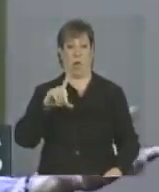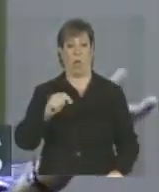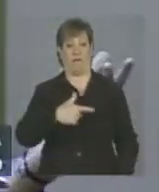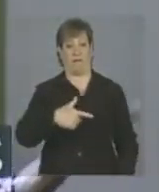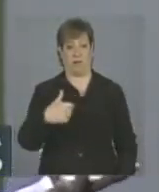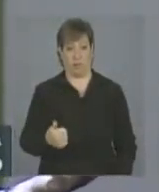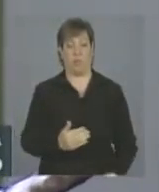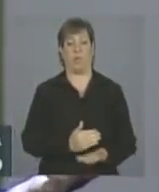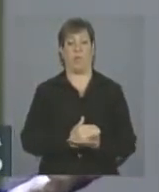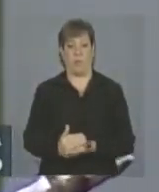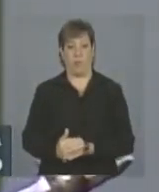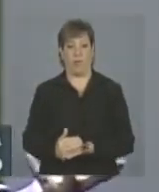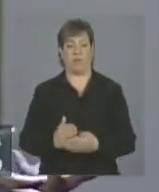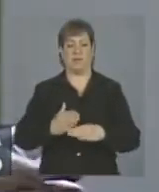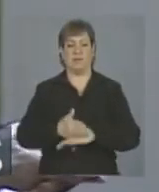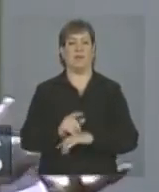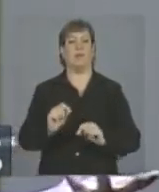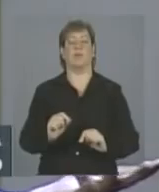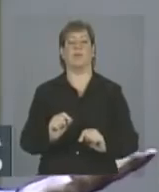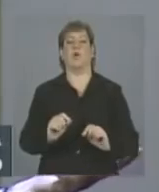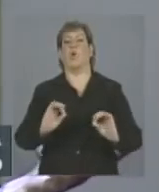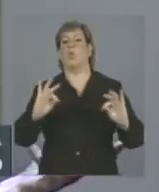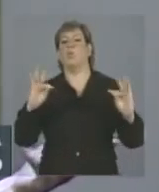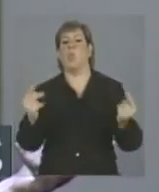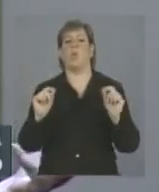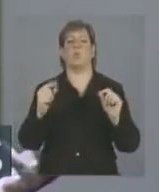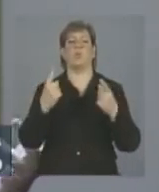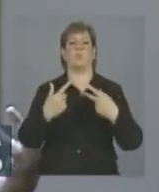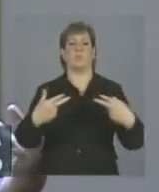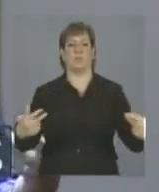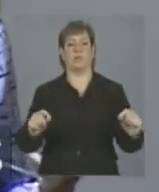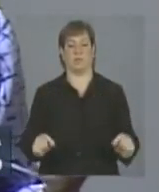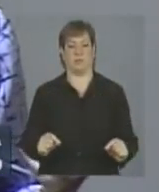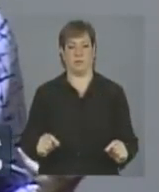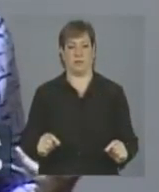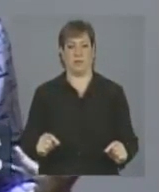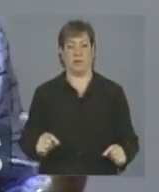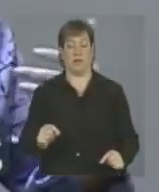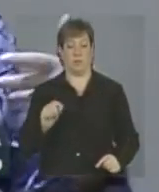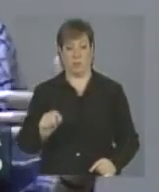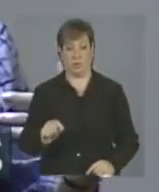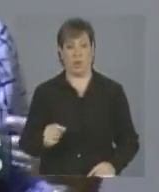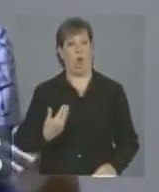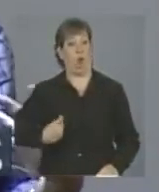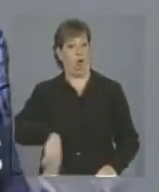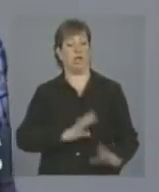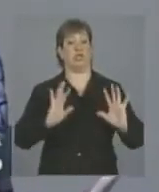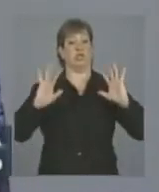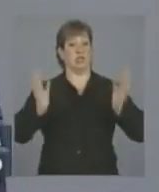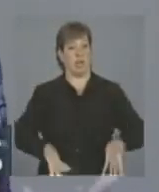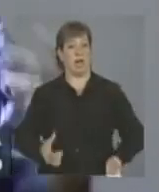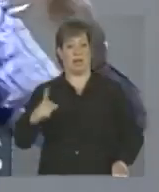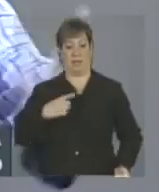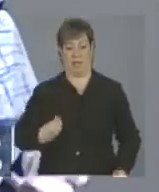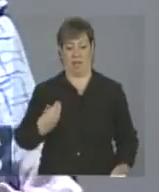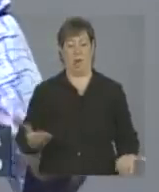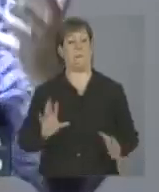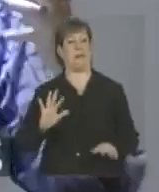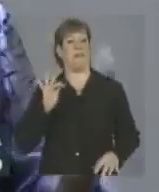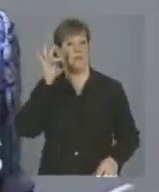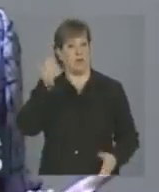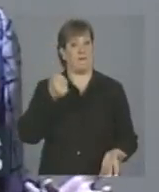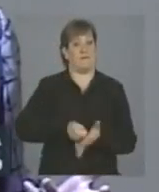partir de toda uma situação em que nós já estamos, mas será mais